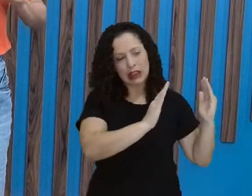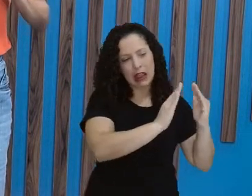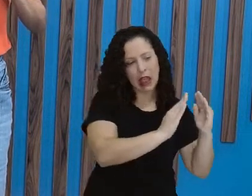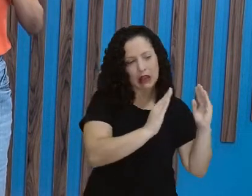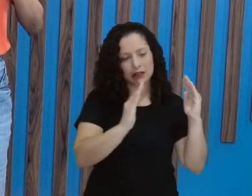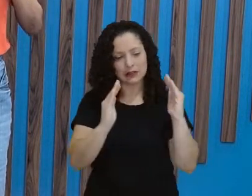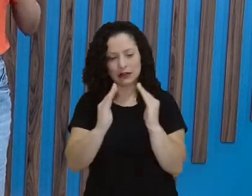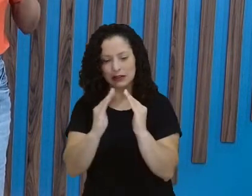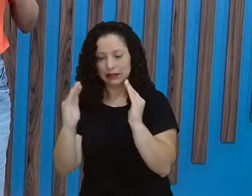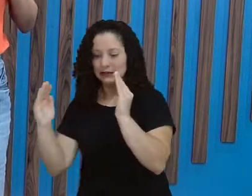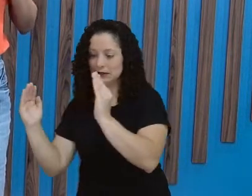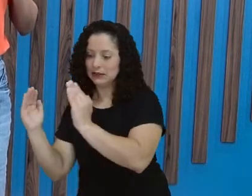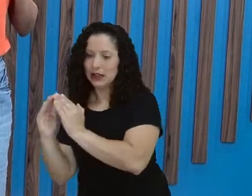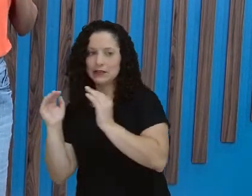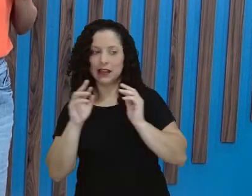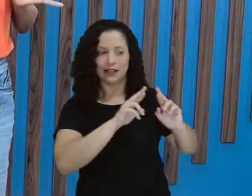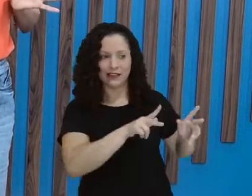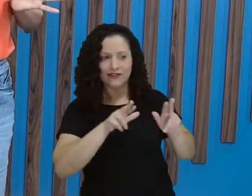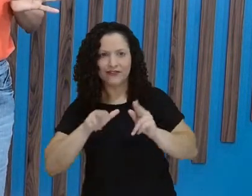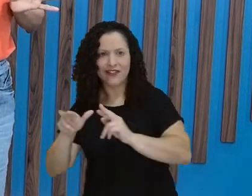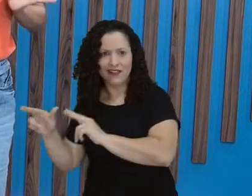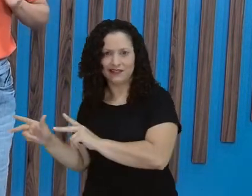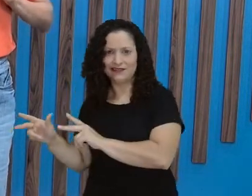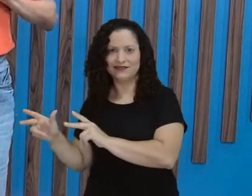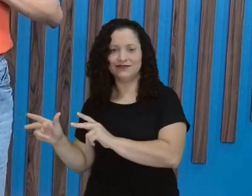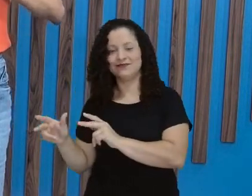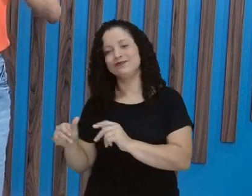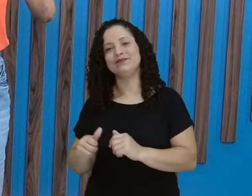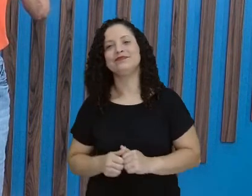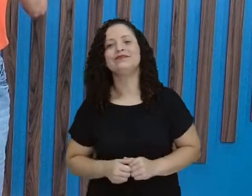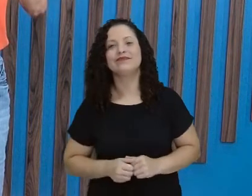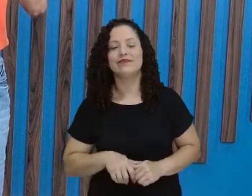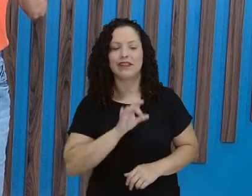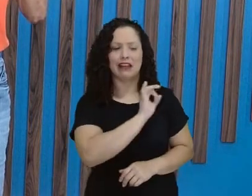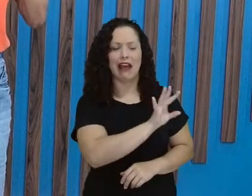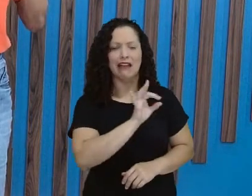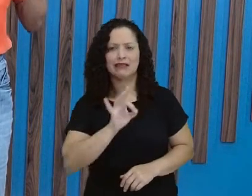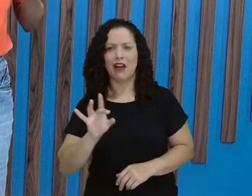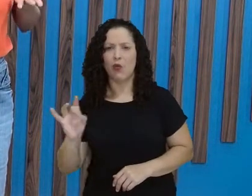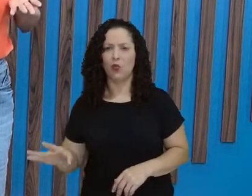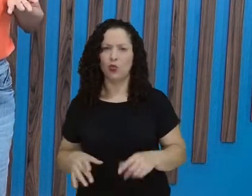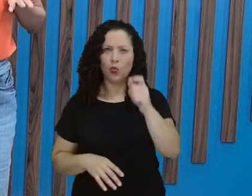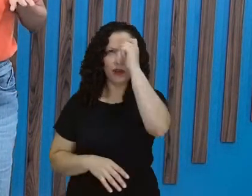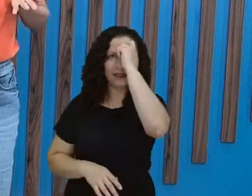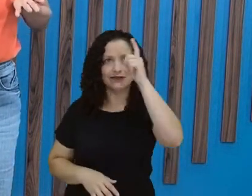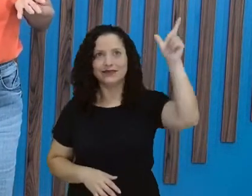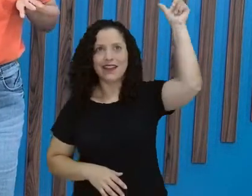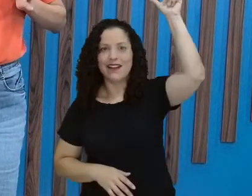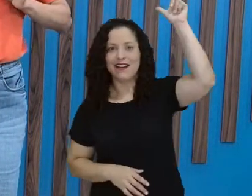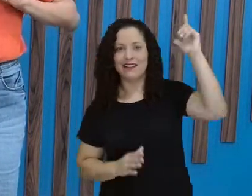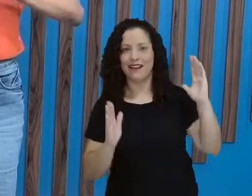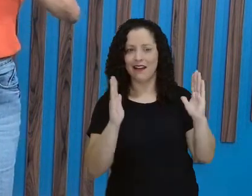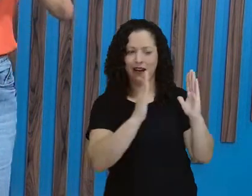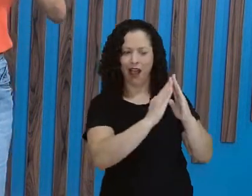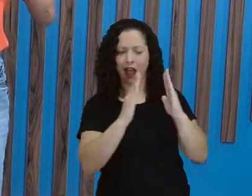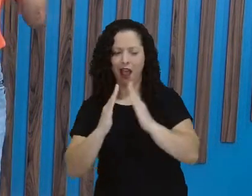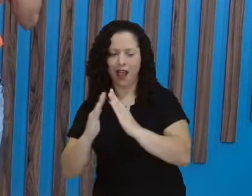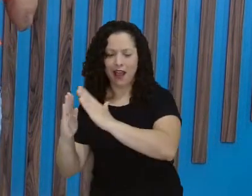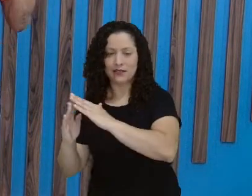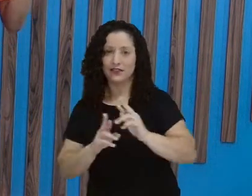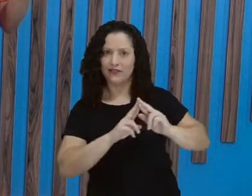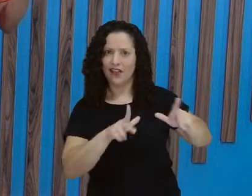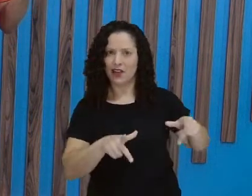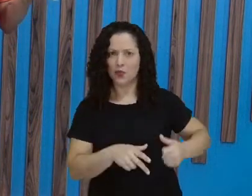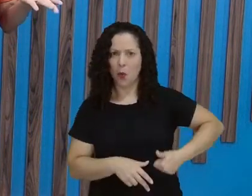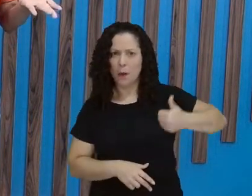casa diferente uma da outra, não é? Cada um teve uma ideia de fazer a casa, não é? Um fez